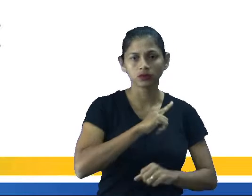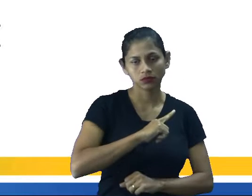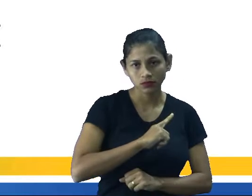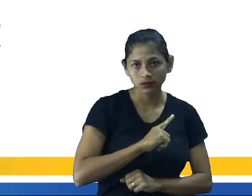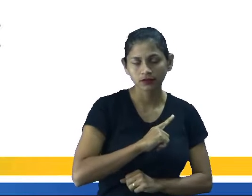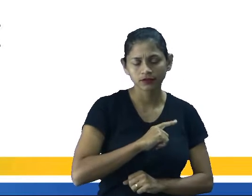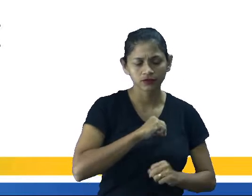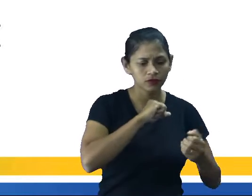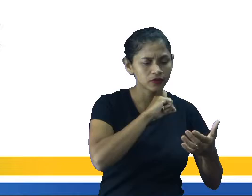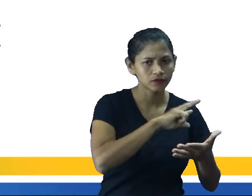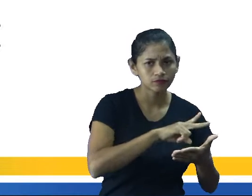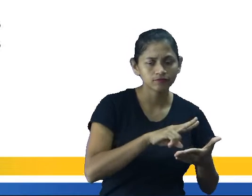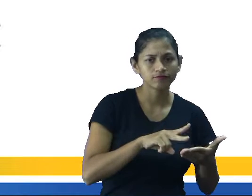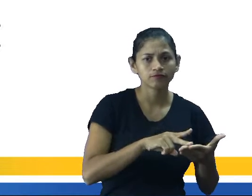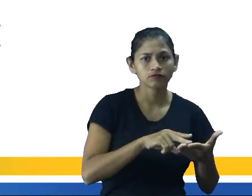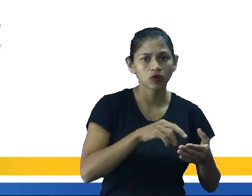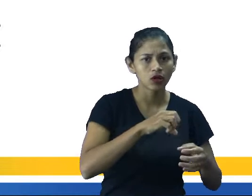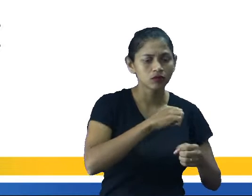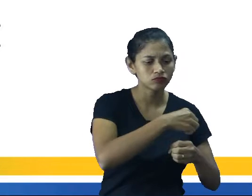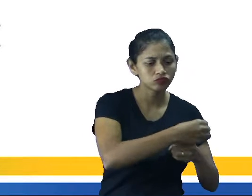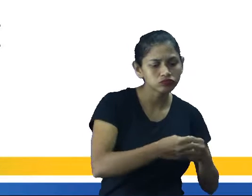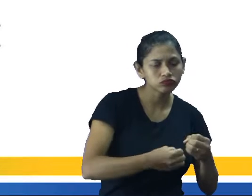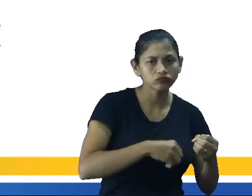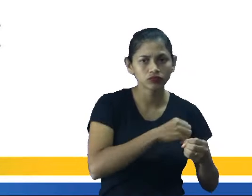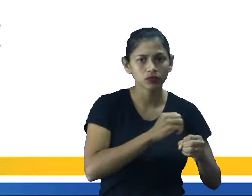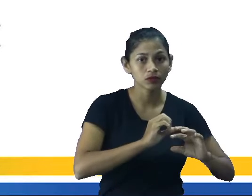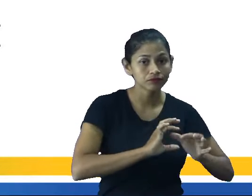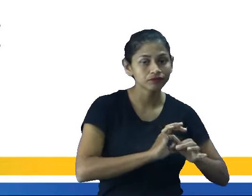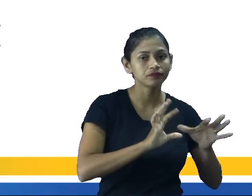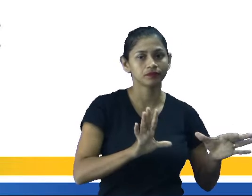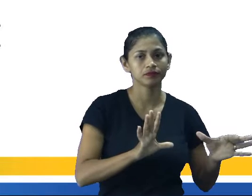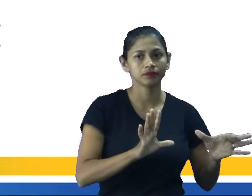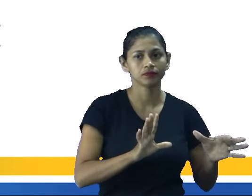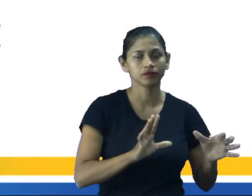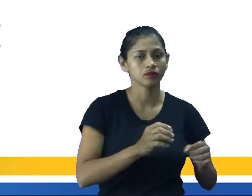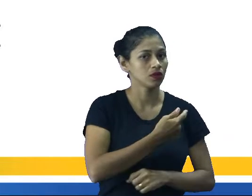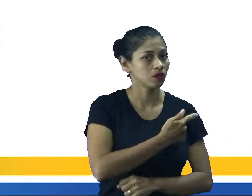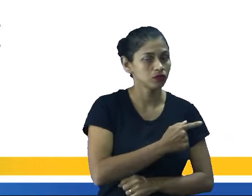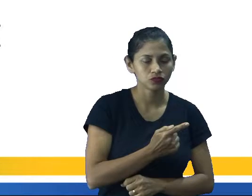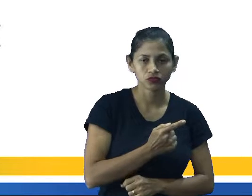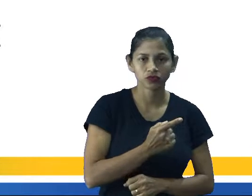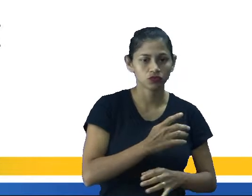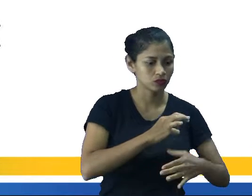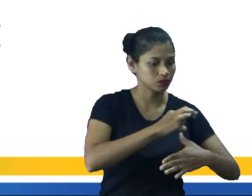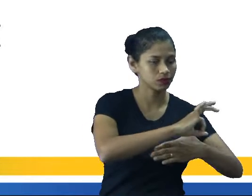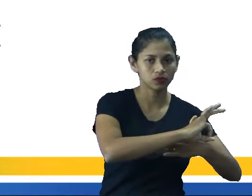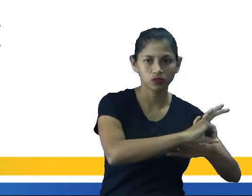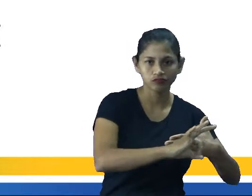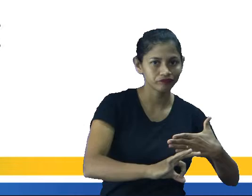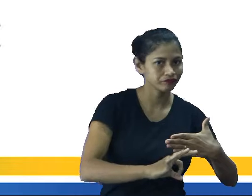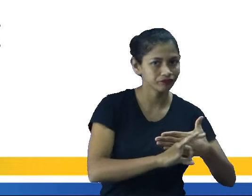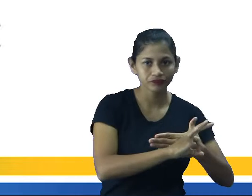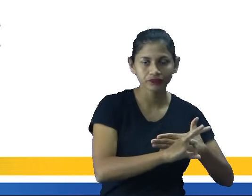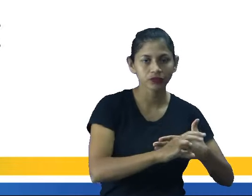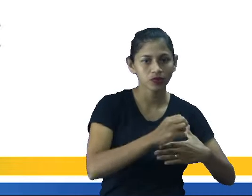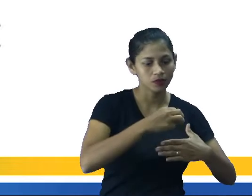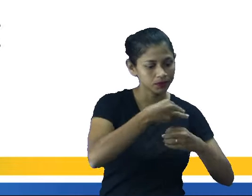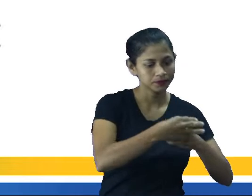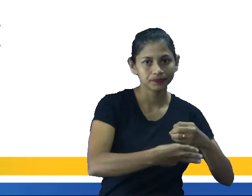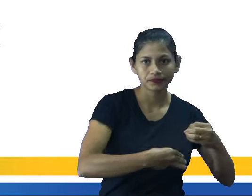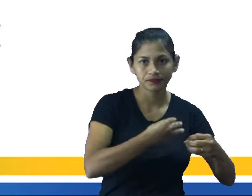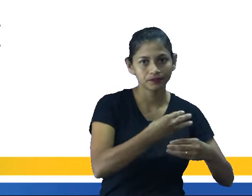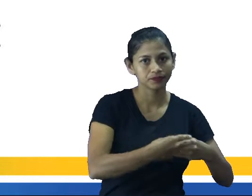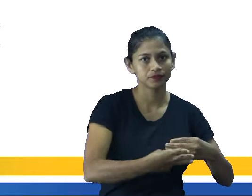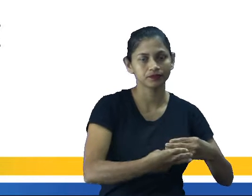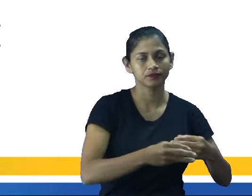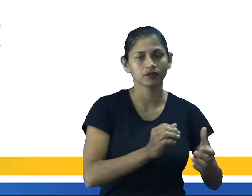moléculas de DNA livres ou plasmídeos no citoplasma. Não possui organelas membranosas. Os ribossomos se